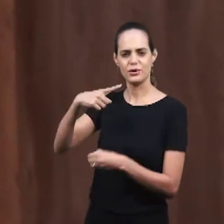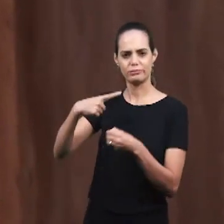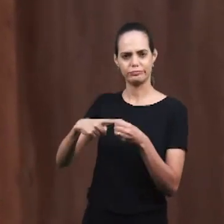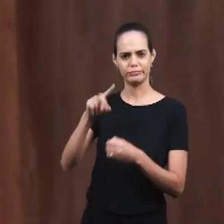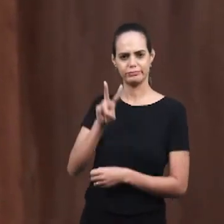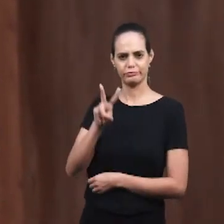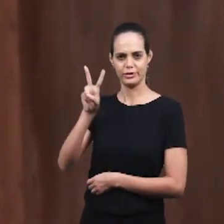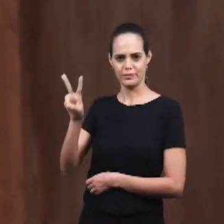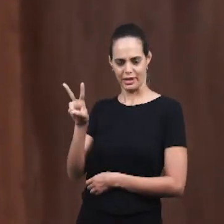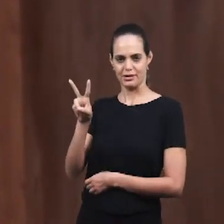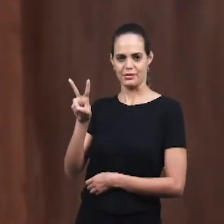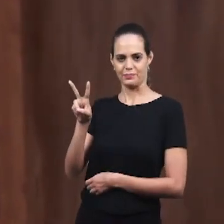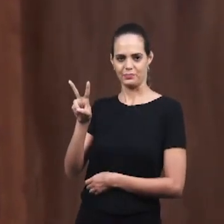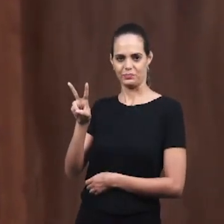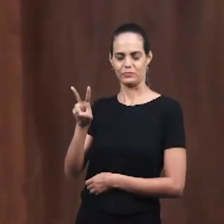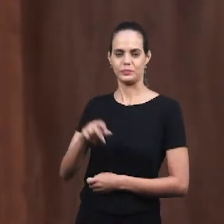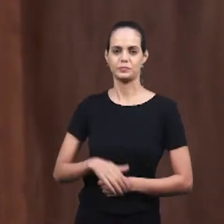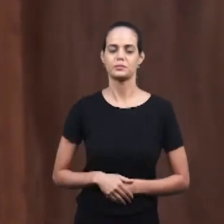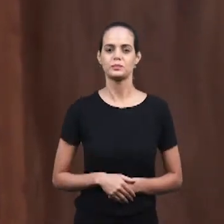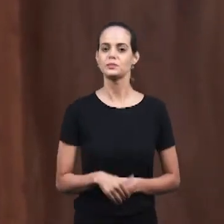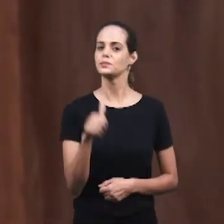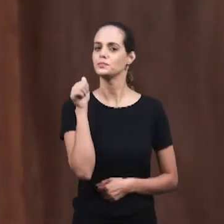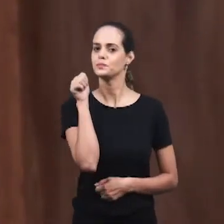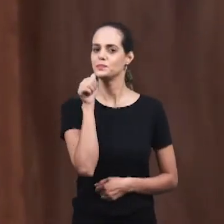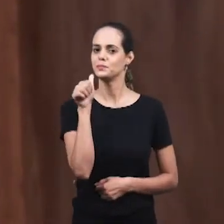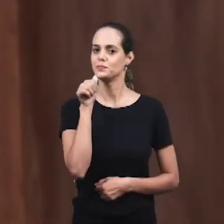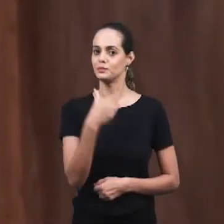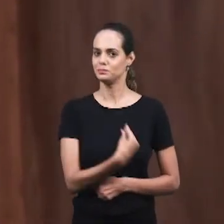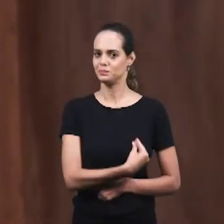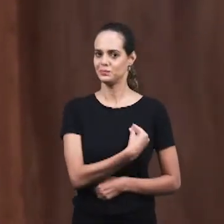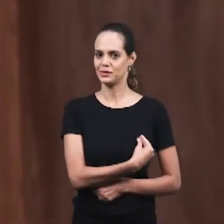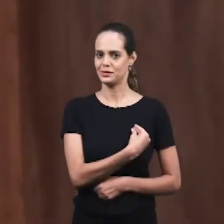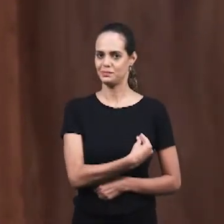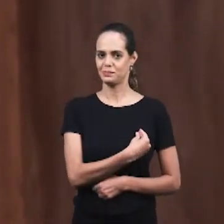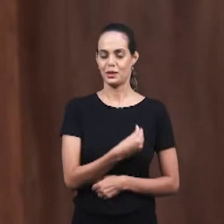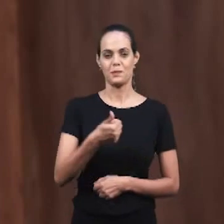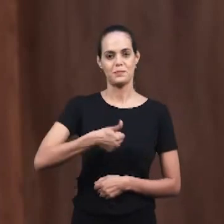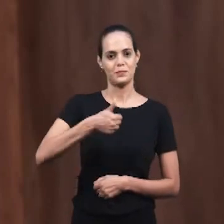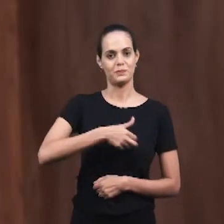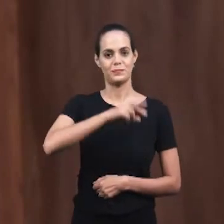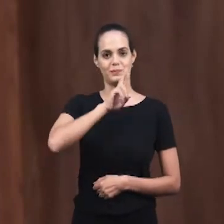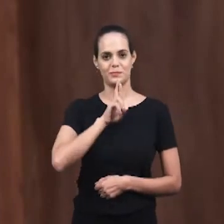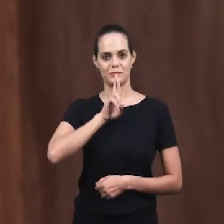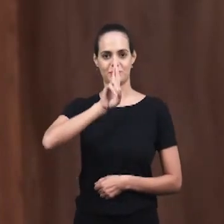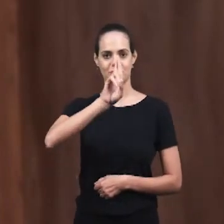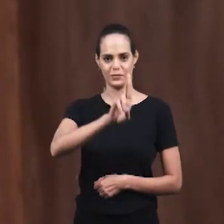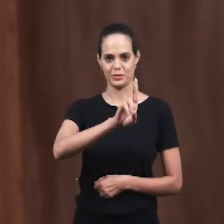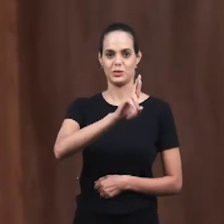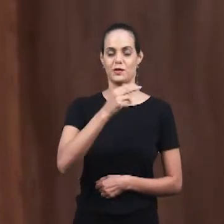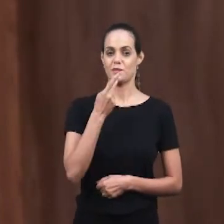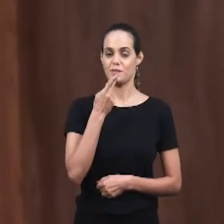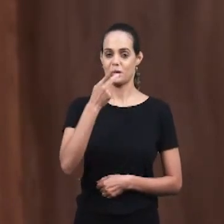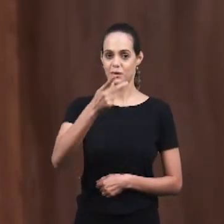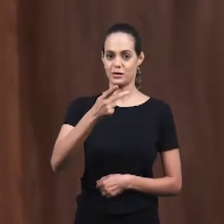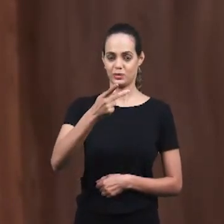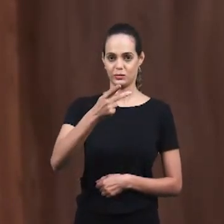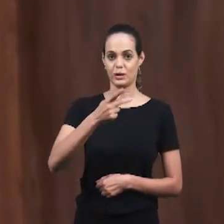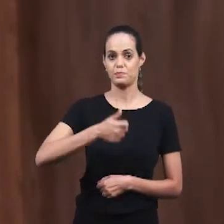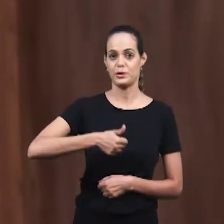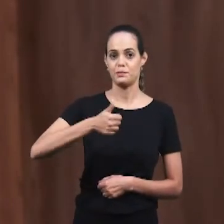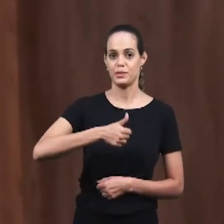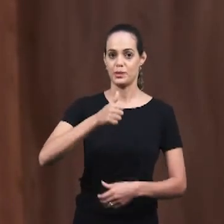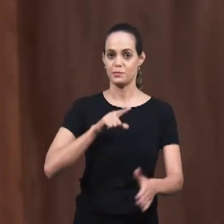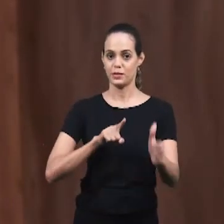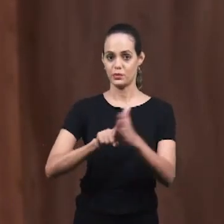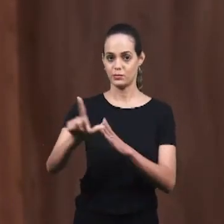na região de Vila Velha, em Terra Vermelha. A nossa irmã vai participar, dando uma primeira resposta, falando sobre a